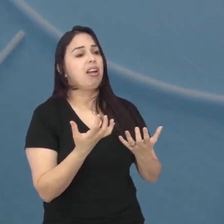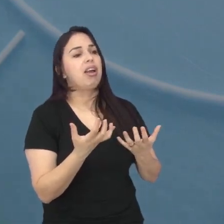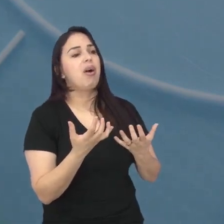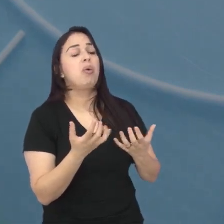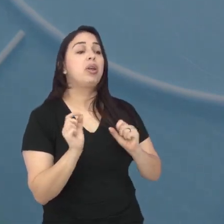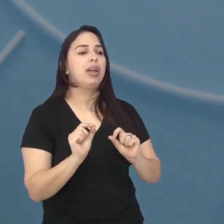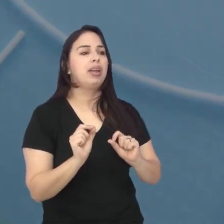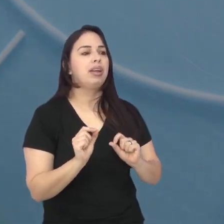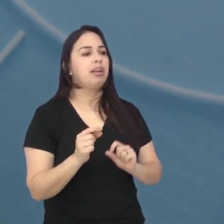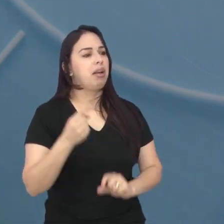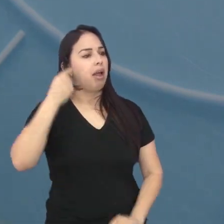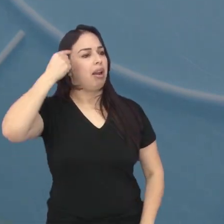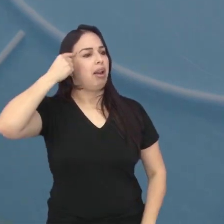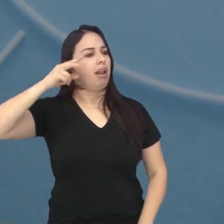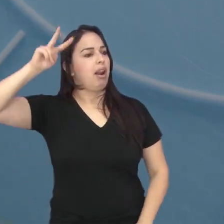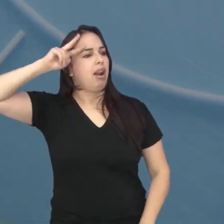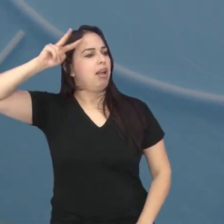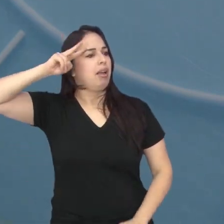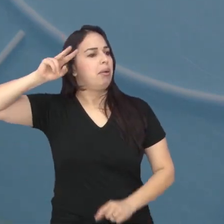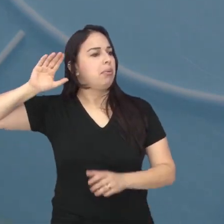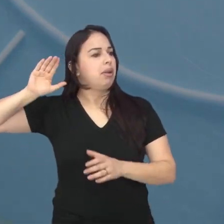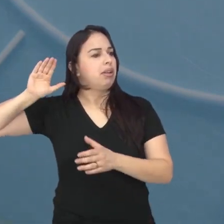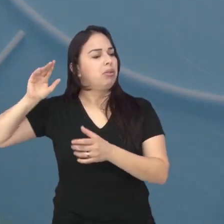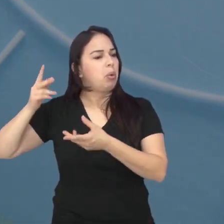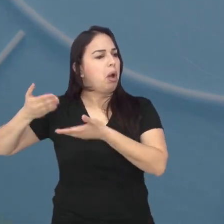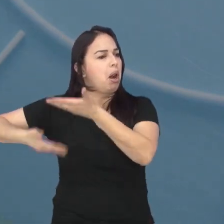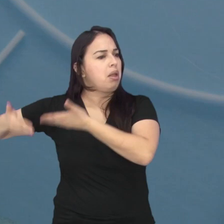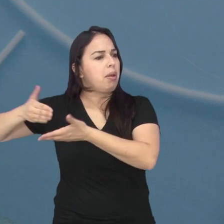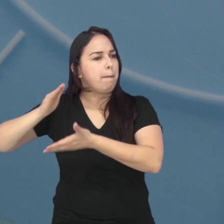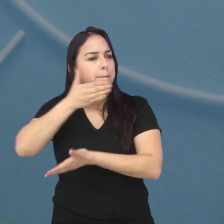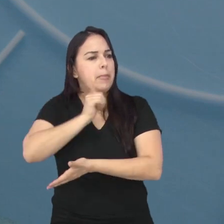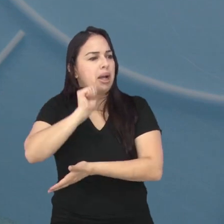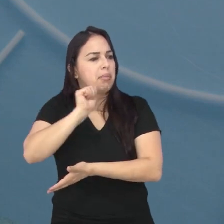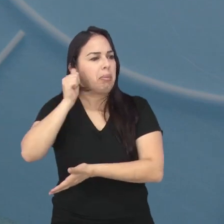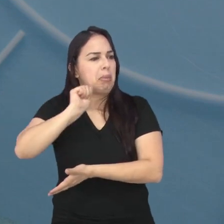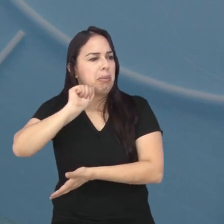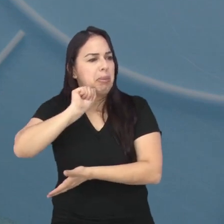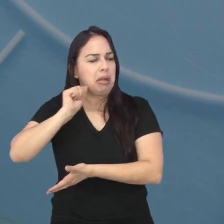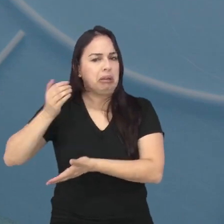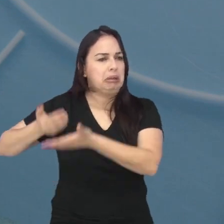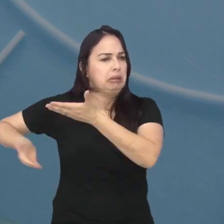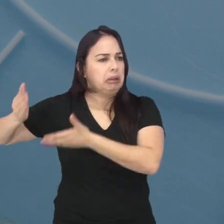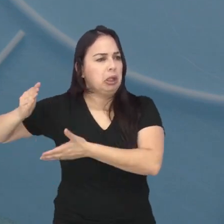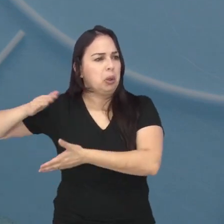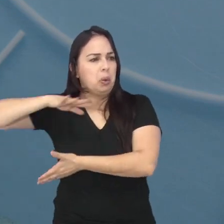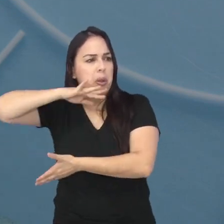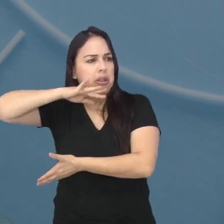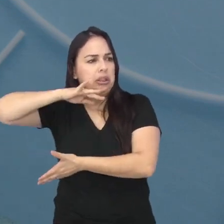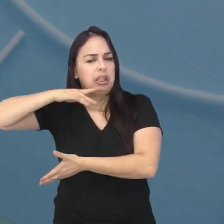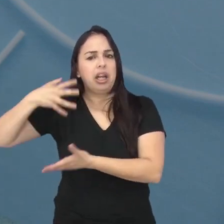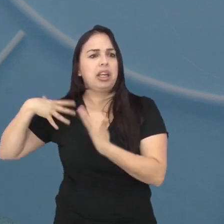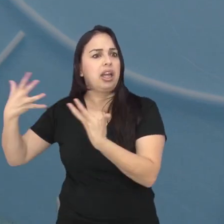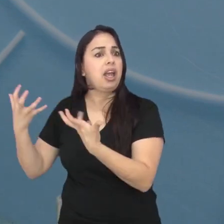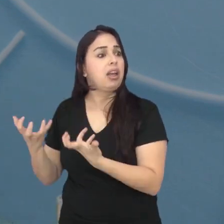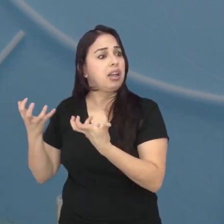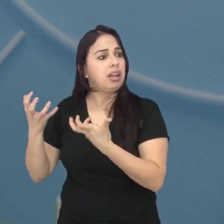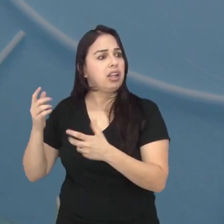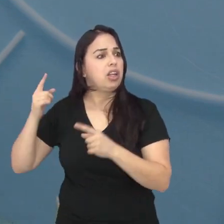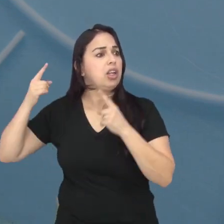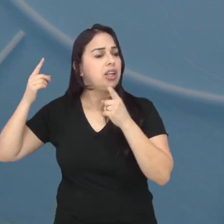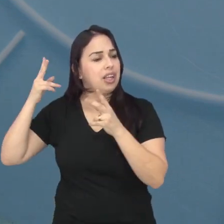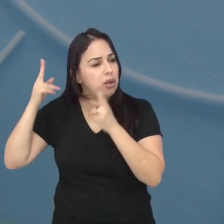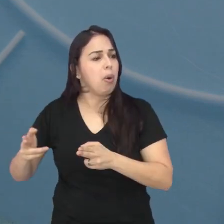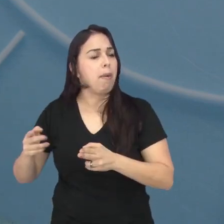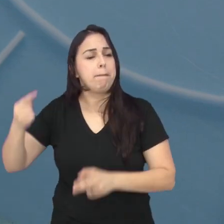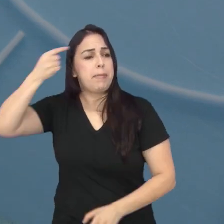Ela quer o que ela entende como amor, que é uma relação disfuncional. Então, por isso que é mais complicado, porque a pessoa reconhece